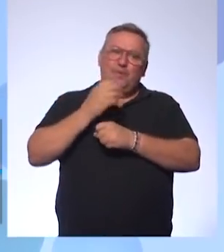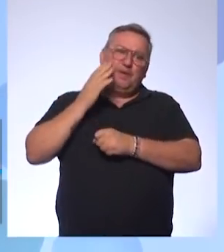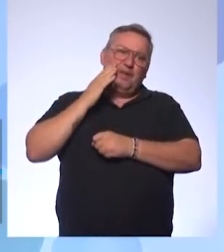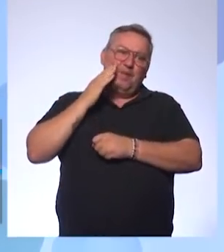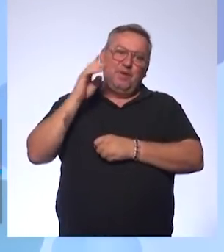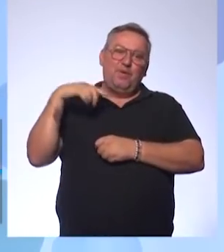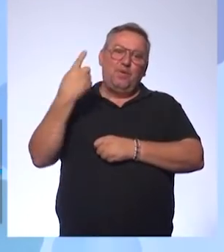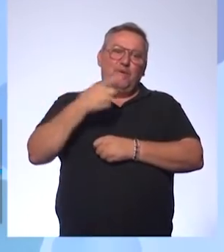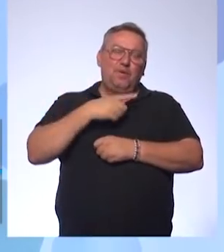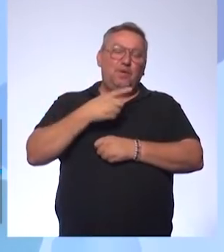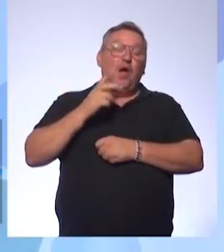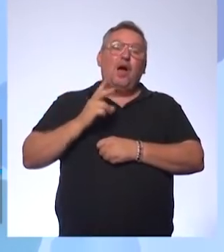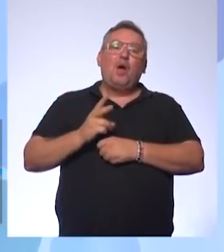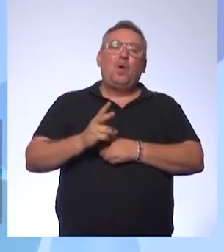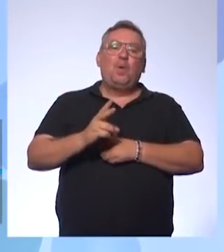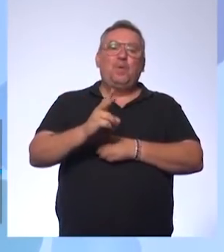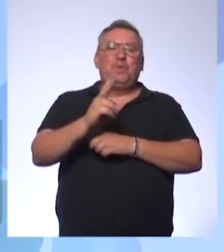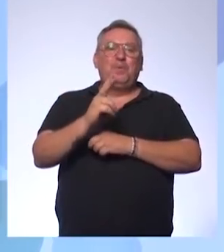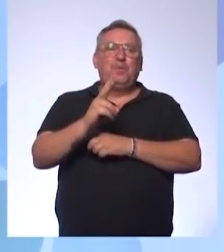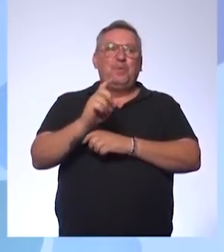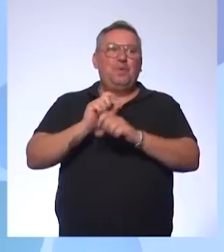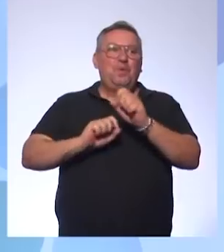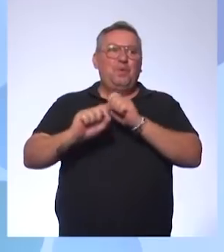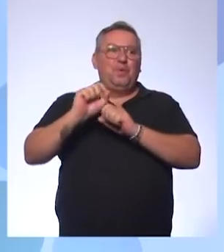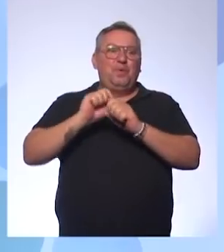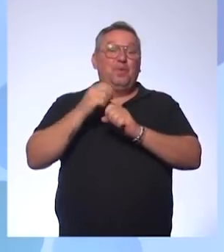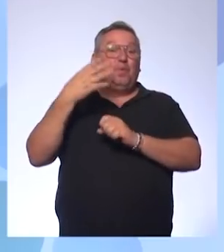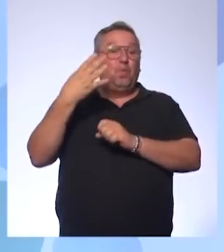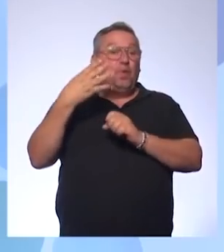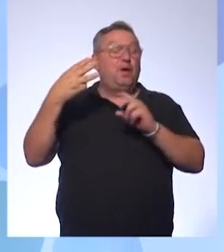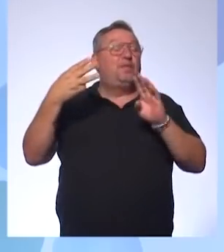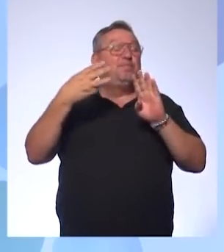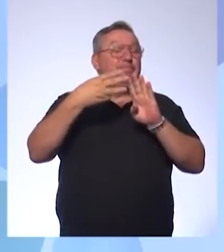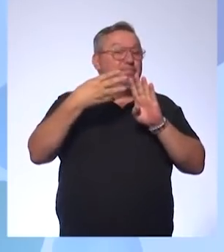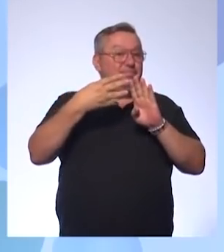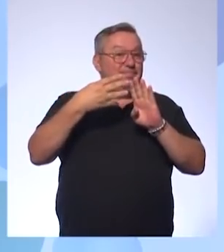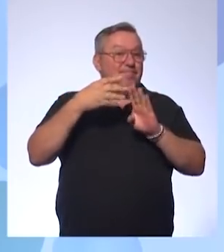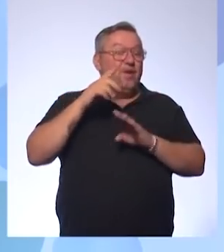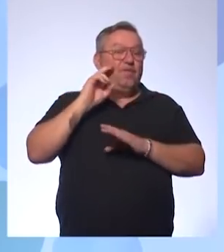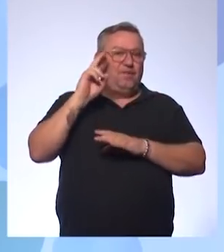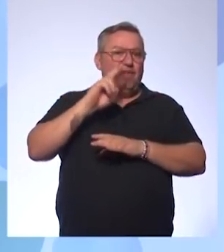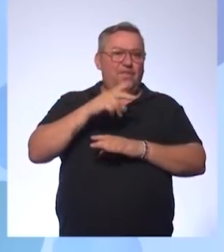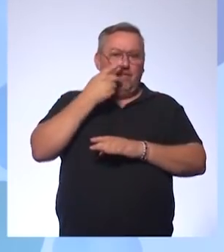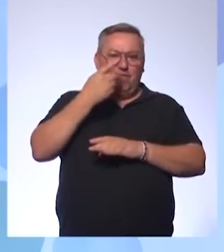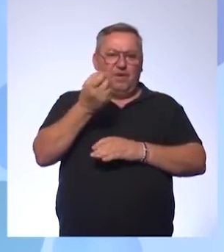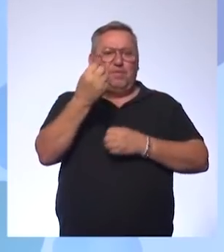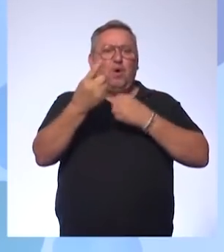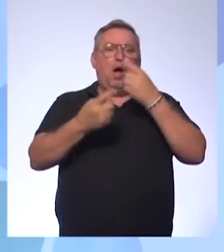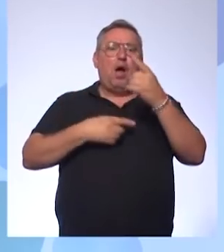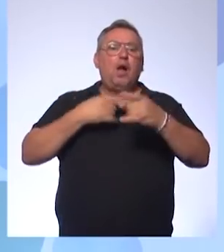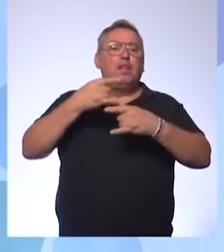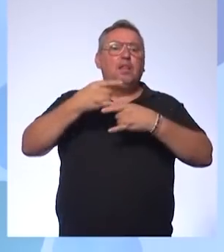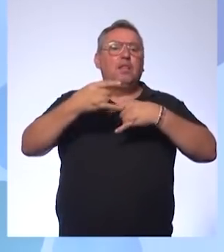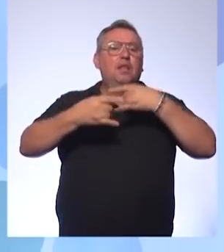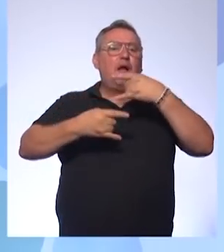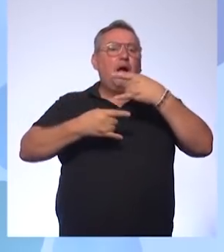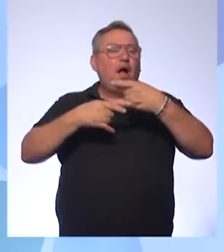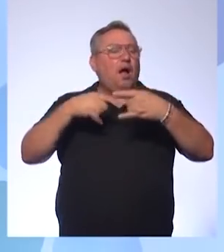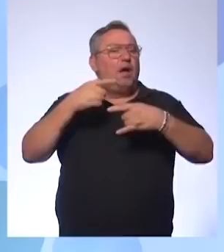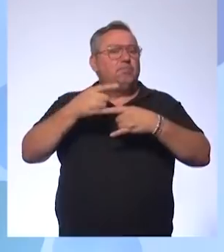nós teremos aí a continuação do quarto bimestre. Isso já foi falado em algumas lives, já foi